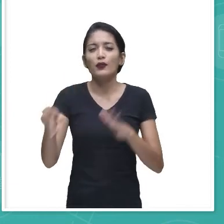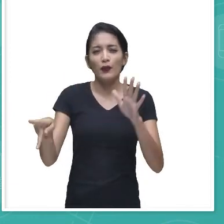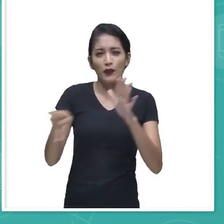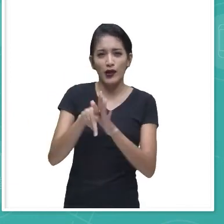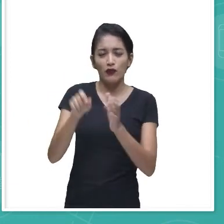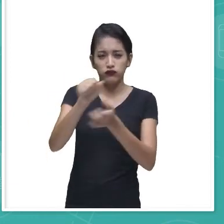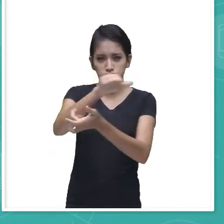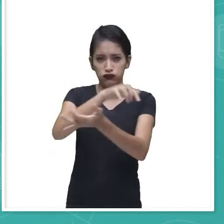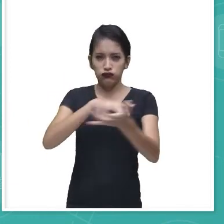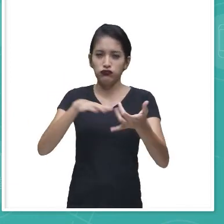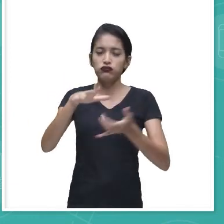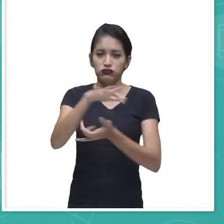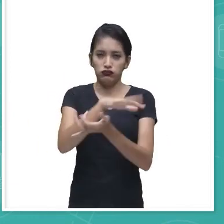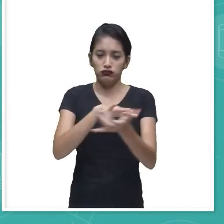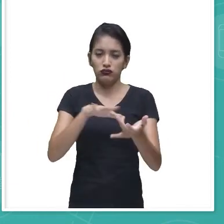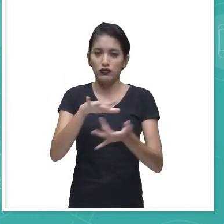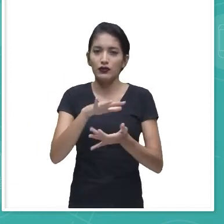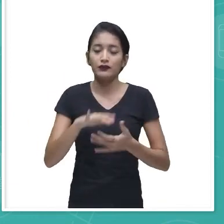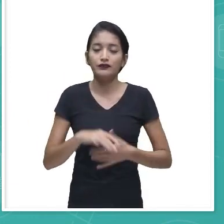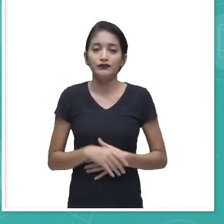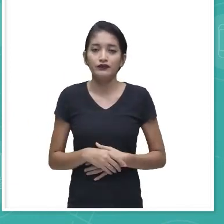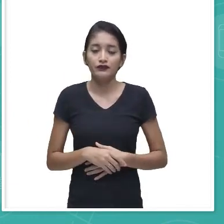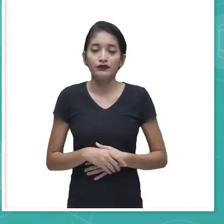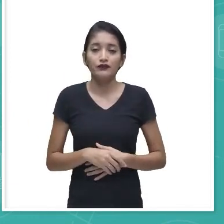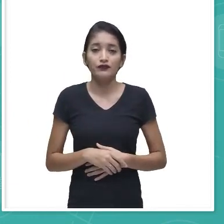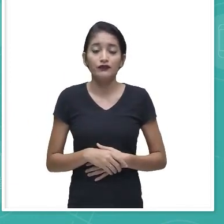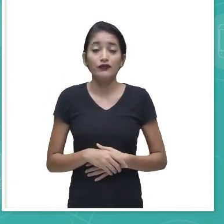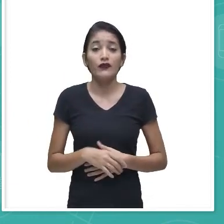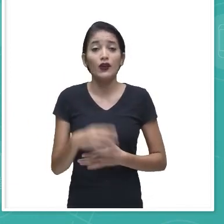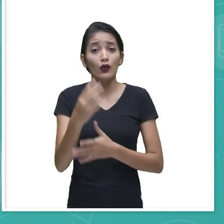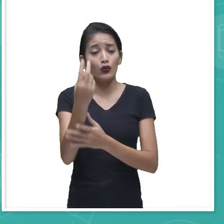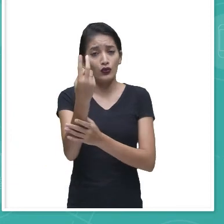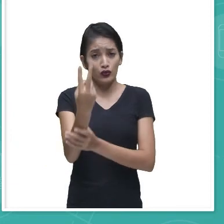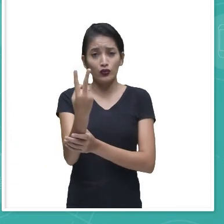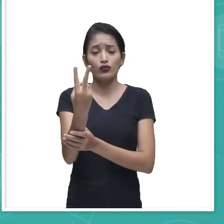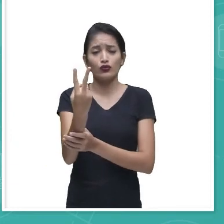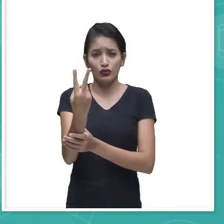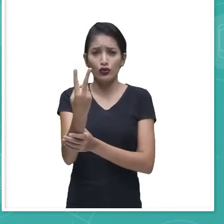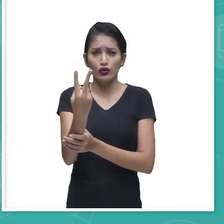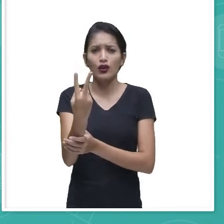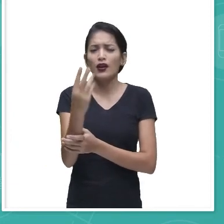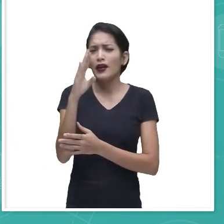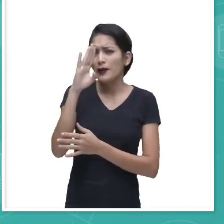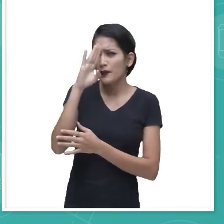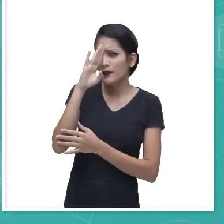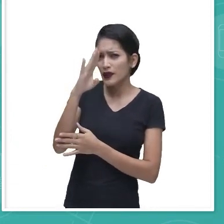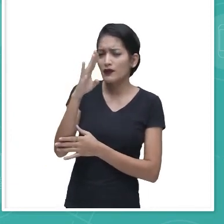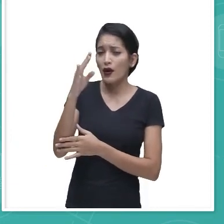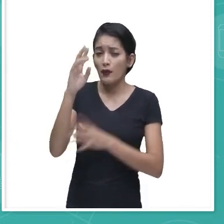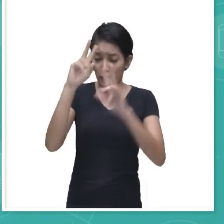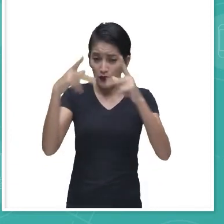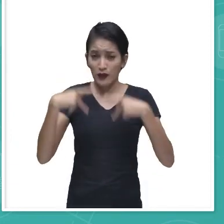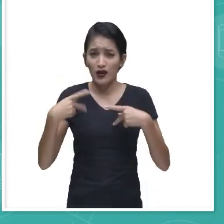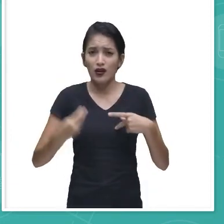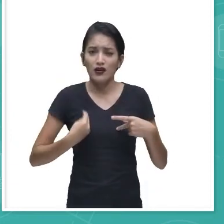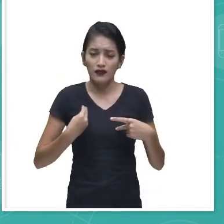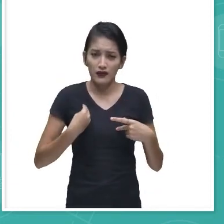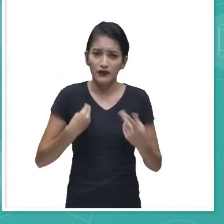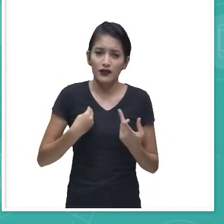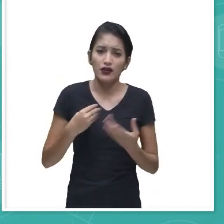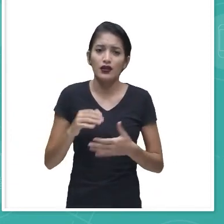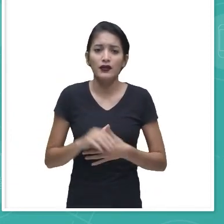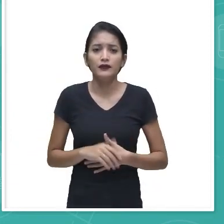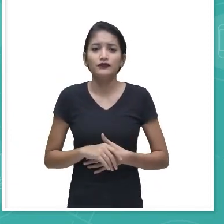na atmosfera. Tá? Então, esses gases, eles são fundamentais para os seres vivos, né? O gás oxigênio é um dos